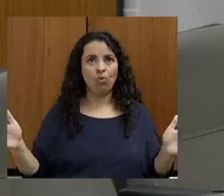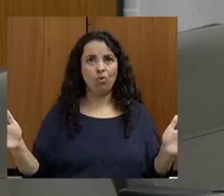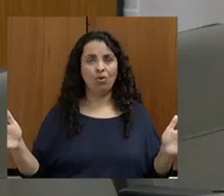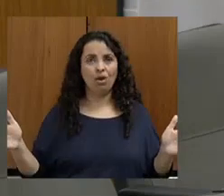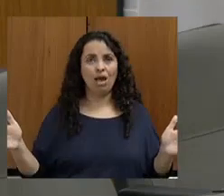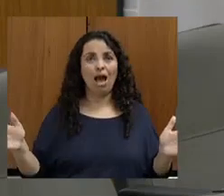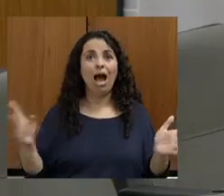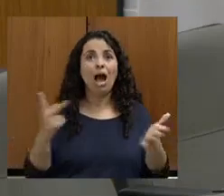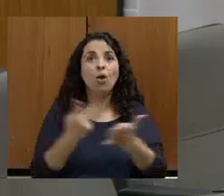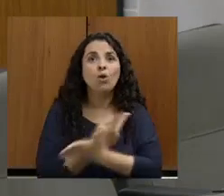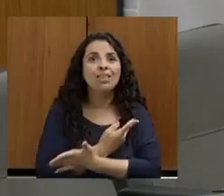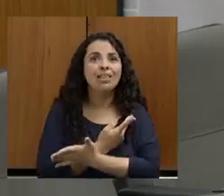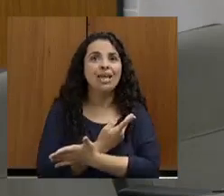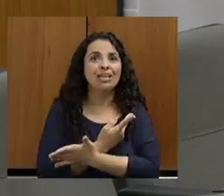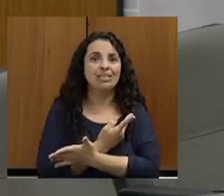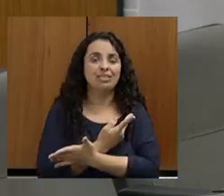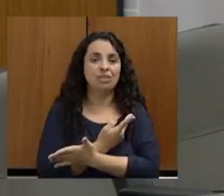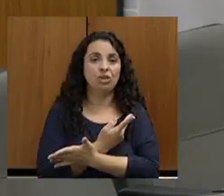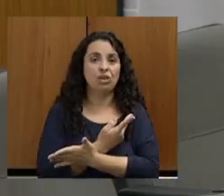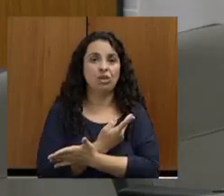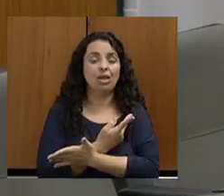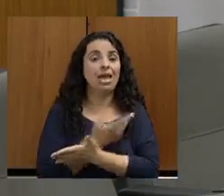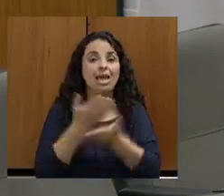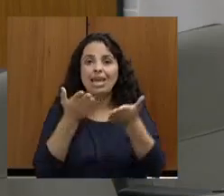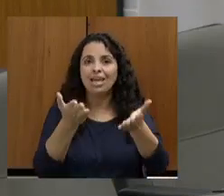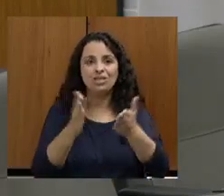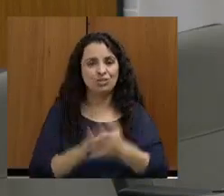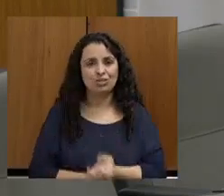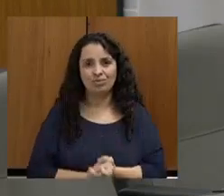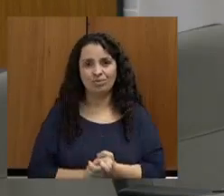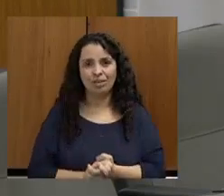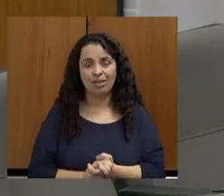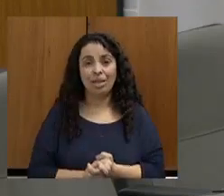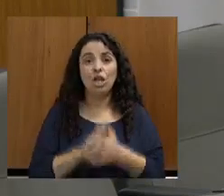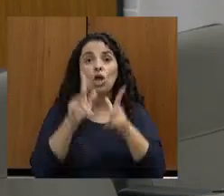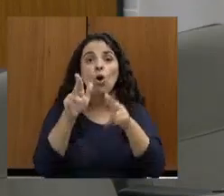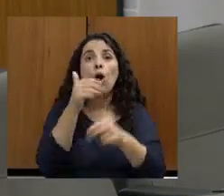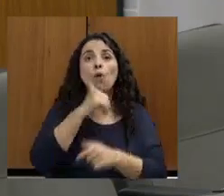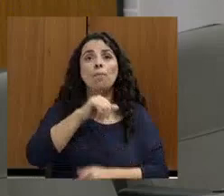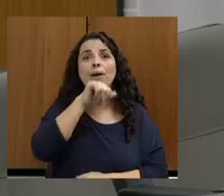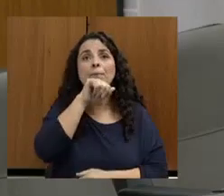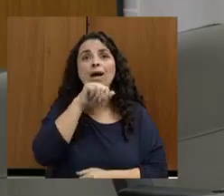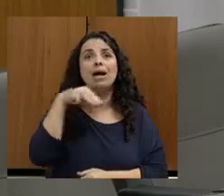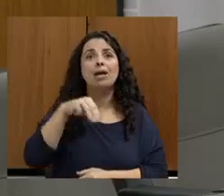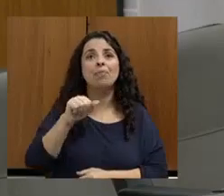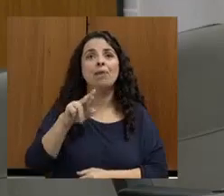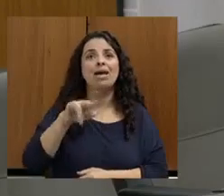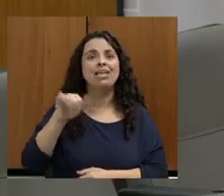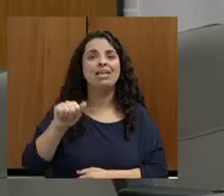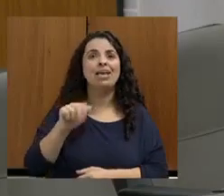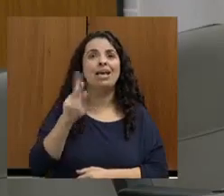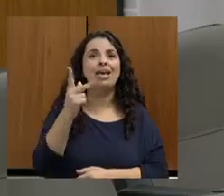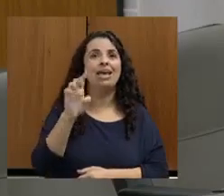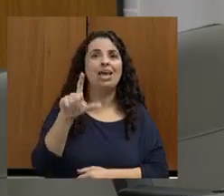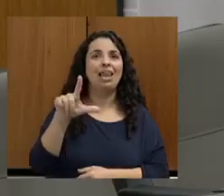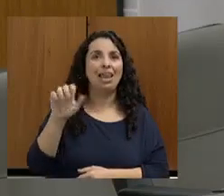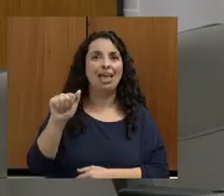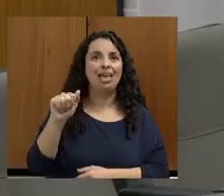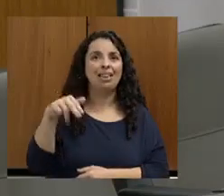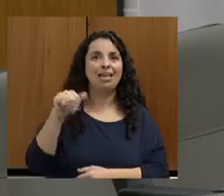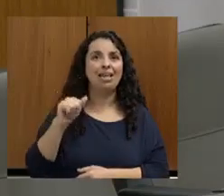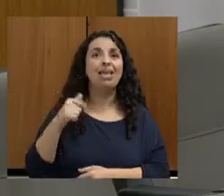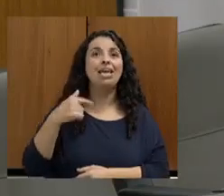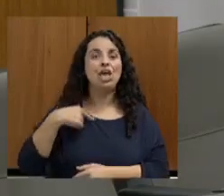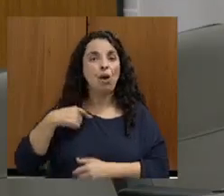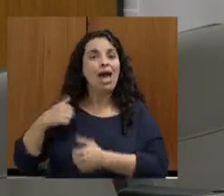ocorre o que aconteceu com minha mãe, Maria Neves de Matos, de quem eu fui assessora, mas ela era semelhanalfabeta,